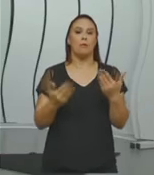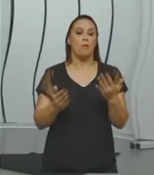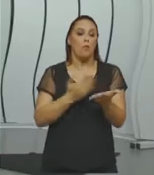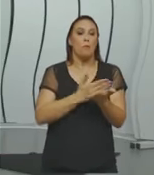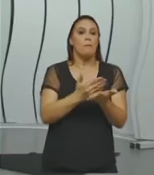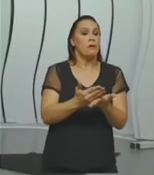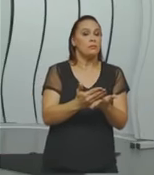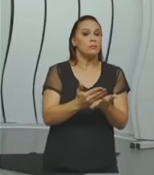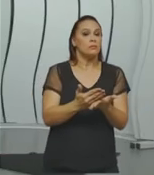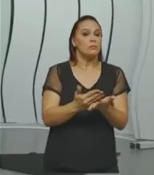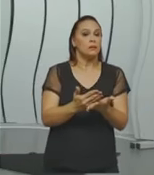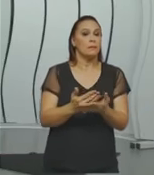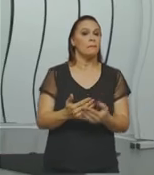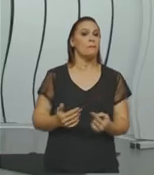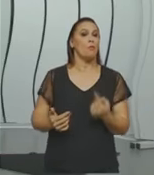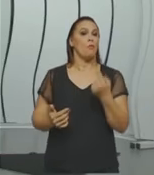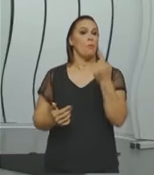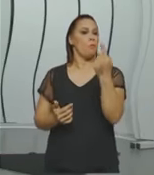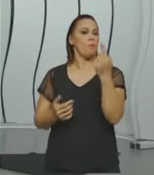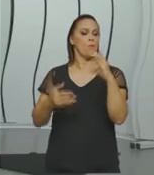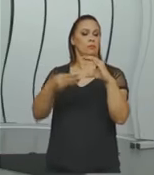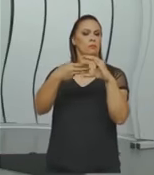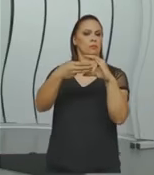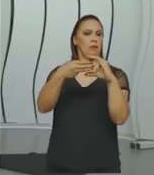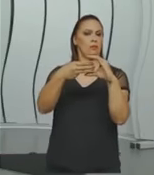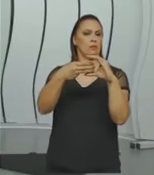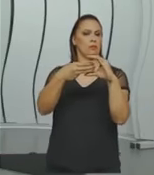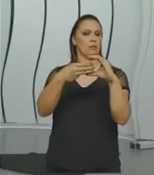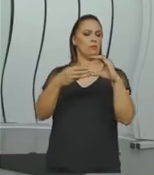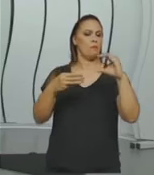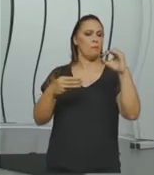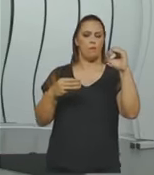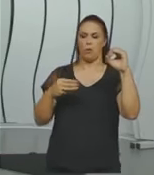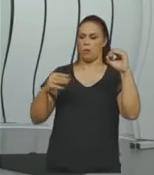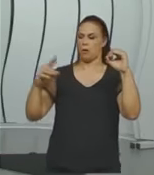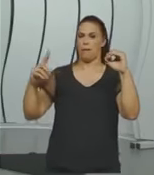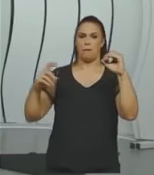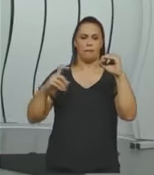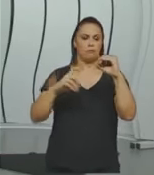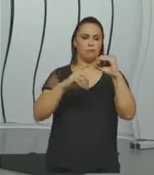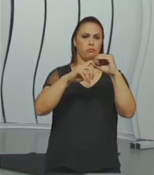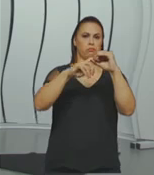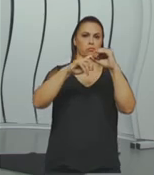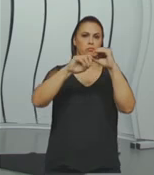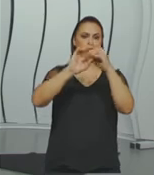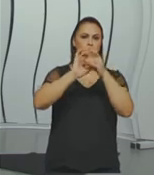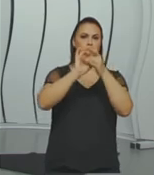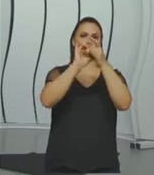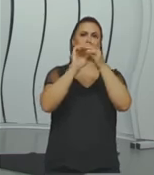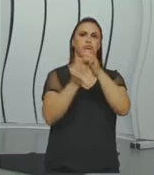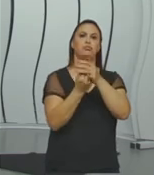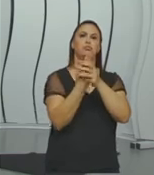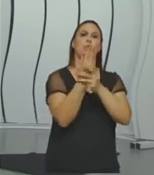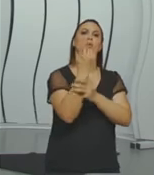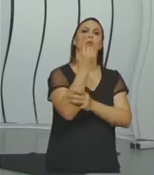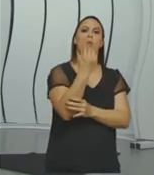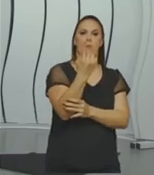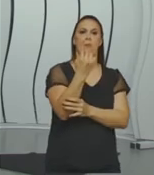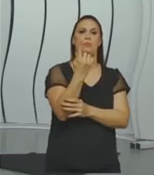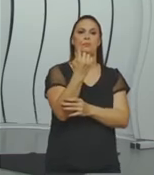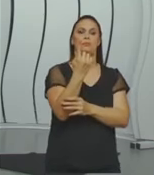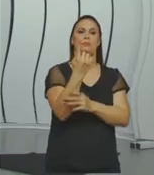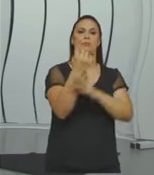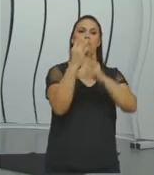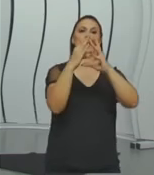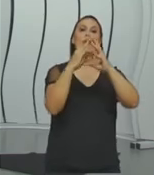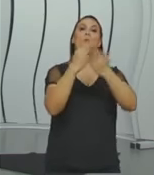existem algumas etapas que nós vamos estudar aqui, cada etapa delas, os aspectos gerais, até se dar então a formação